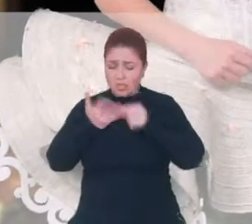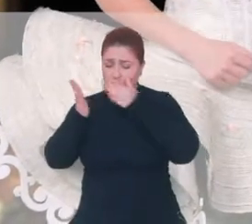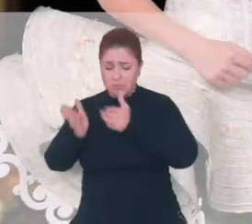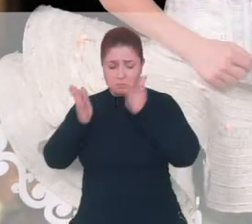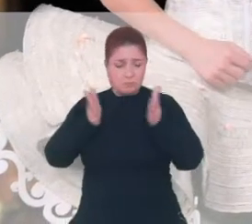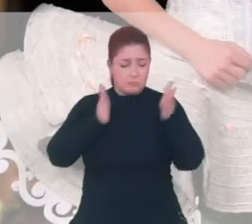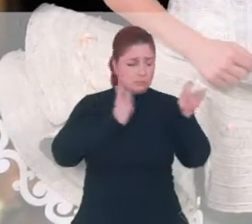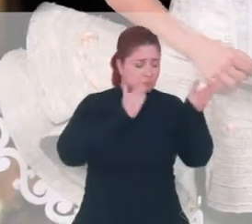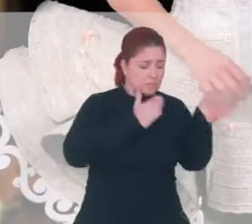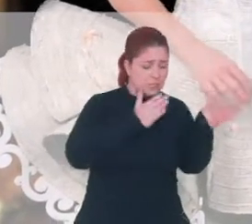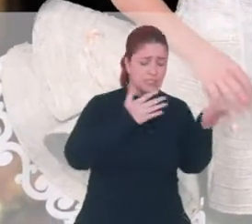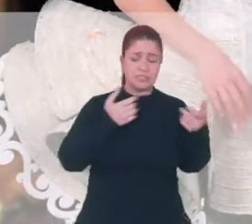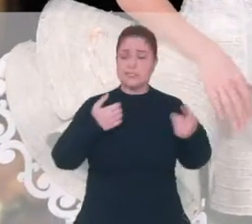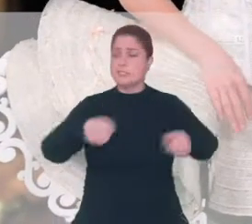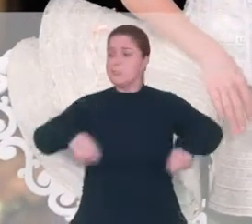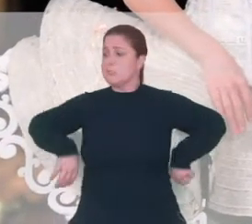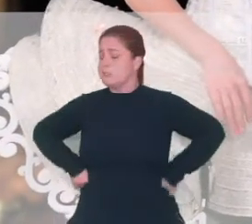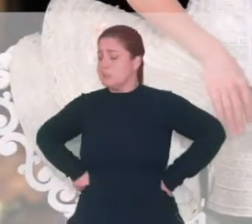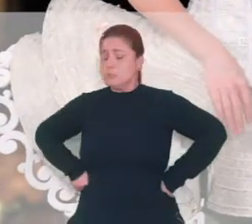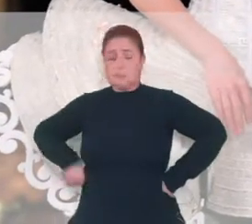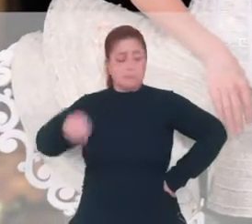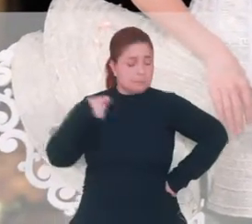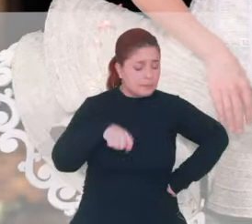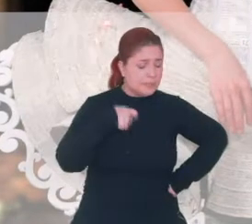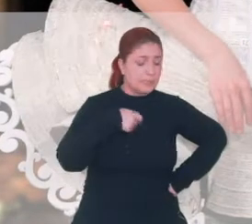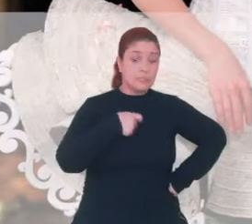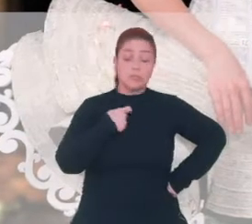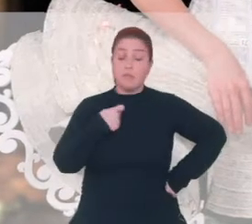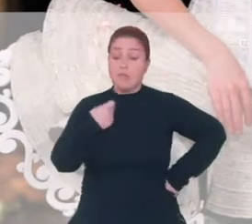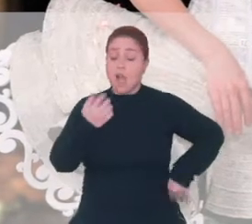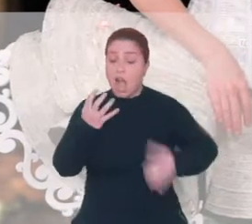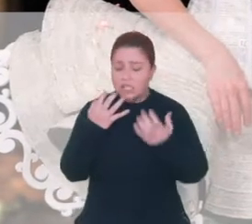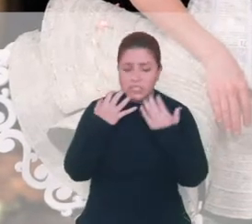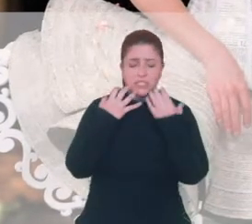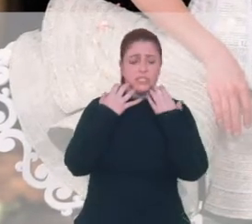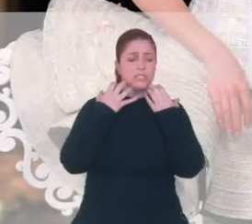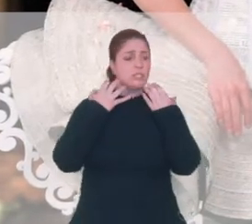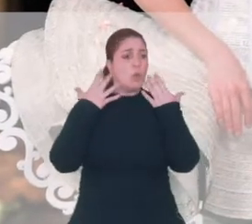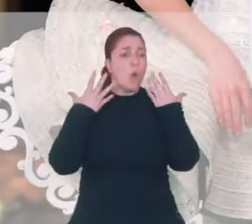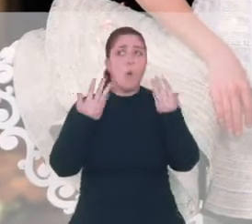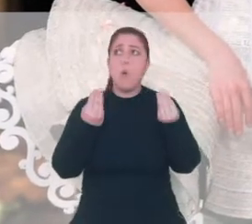Ela precisava de bastante milho pra